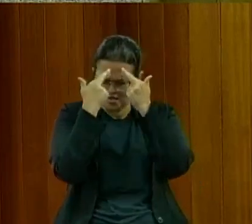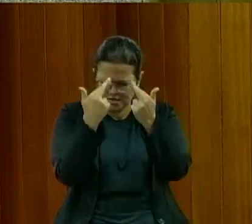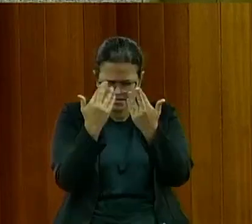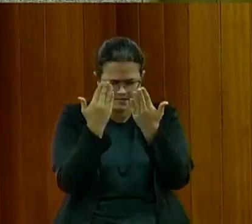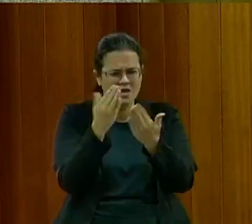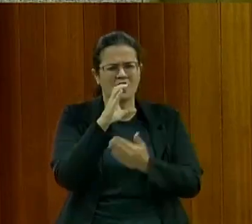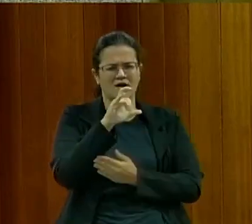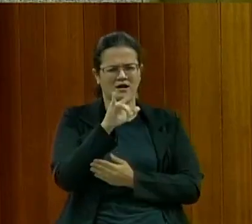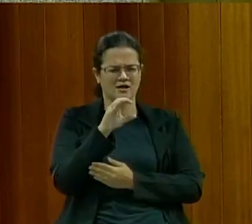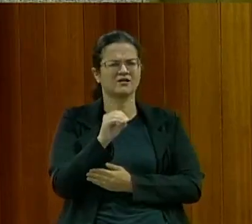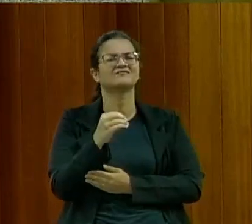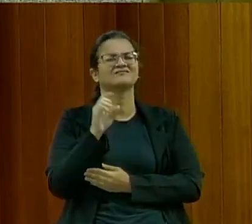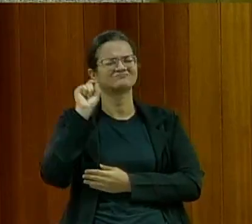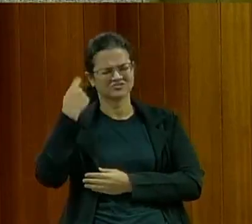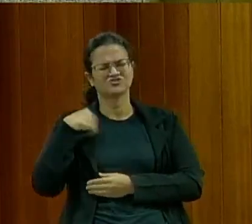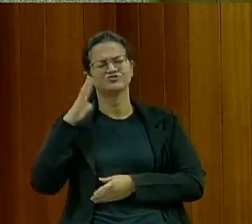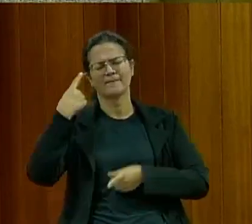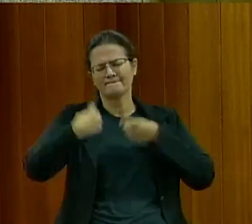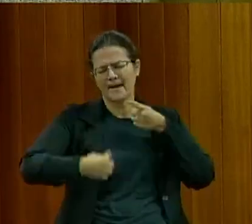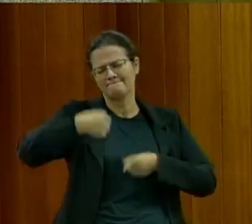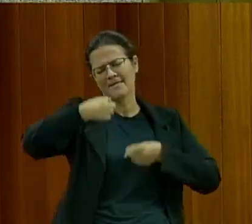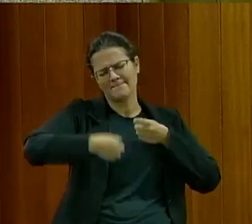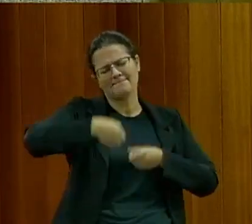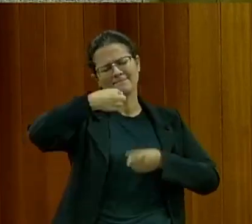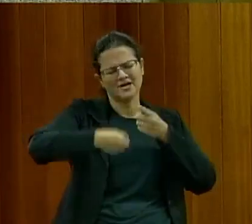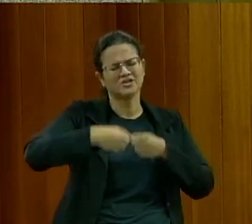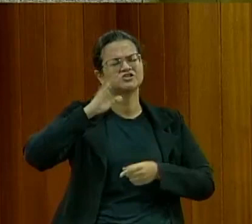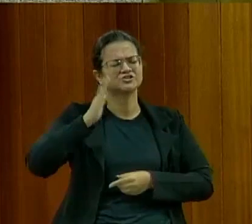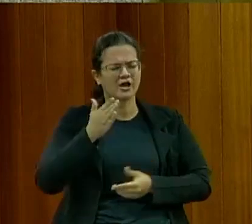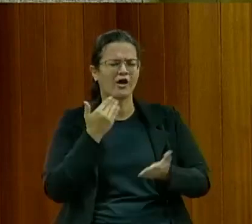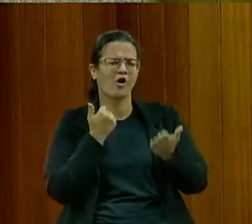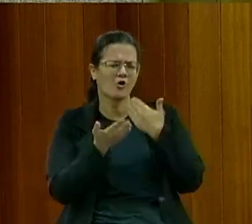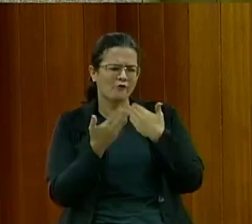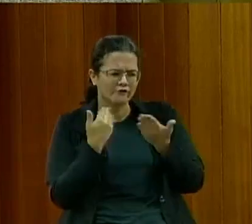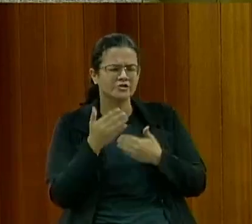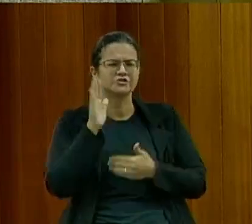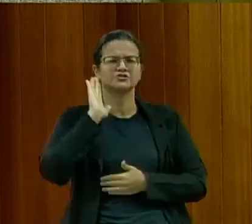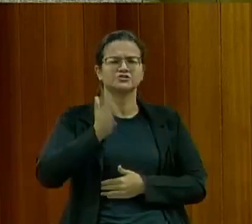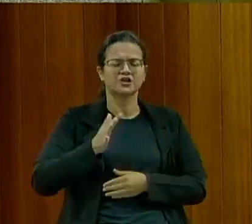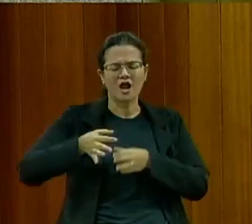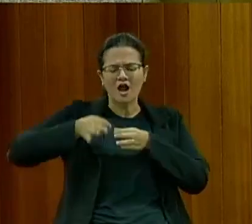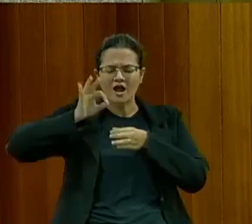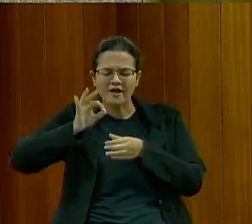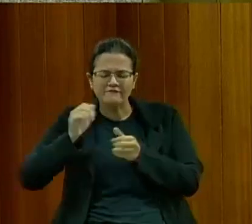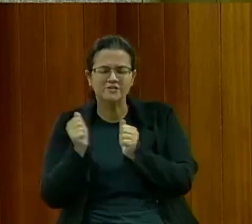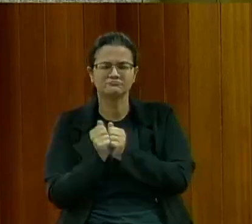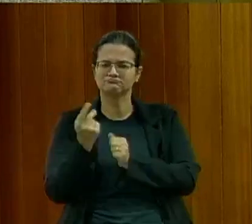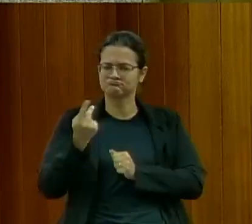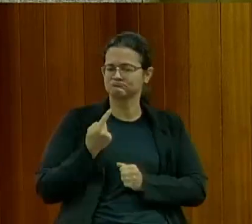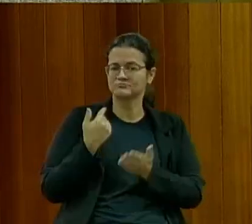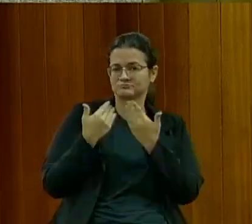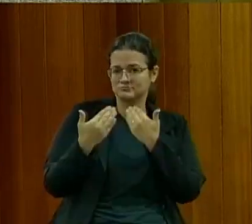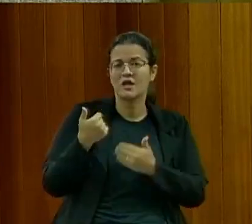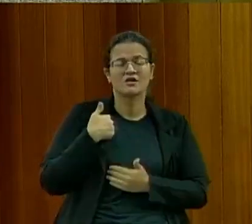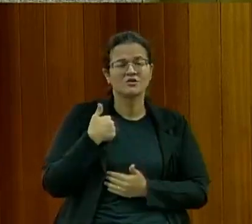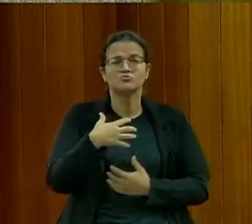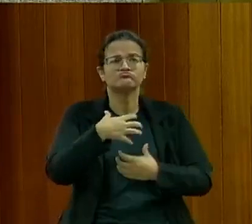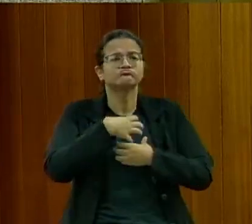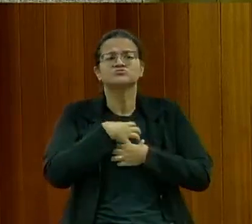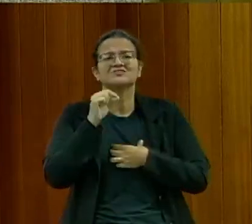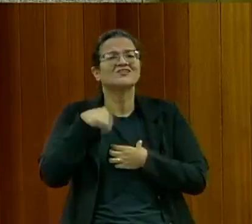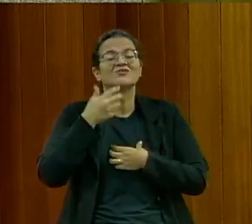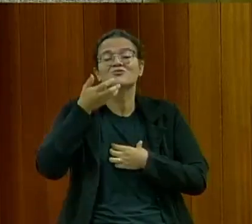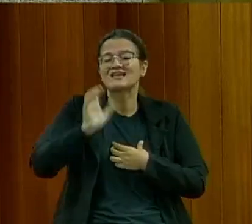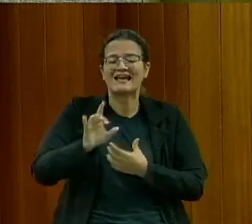discutiu, nós já conversamos, nós já tomamos café. Eu tenho um negócio comigo que eu não quero ser inimigo de ninguém aqui. E